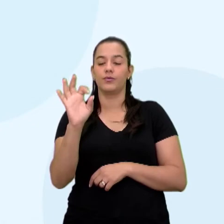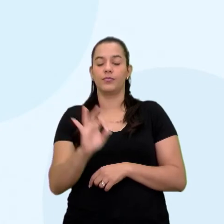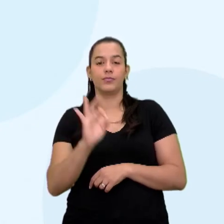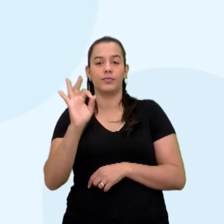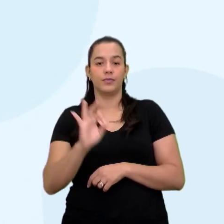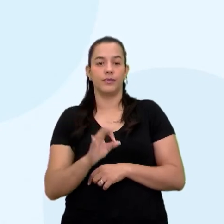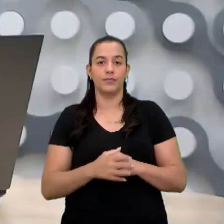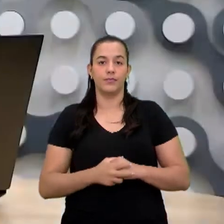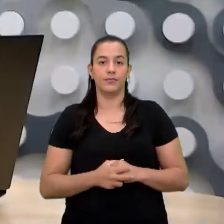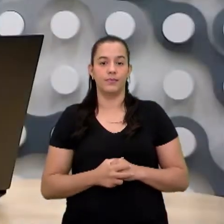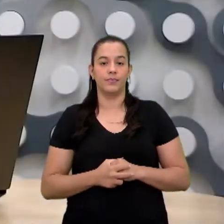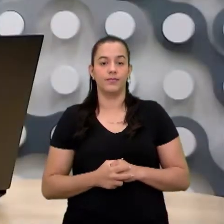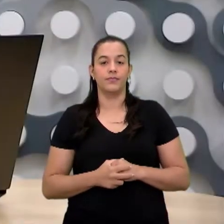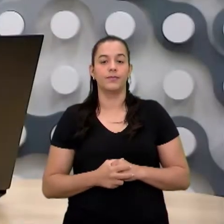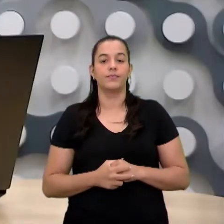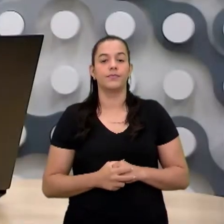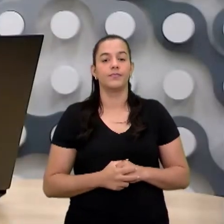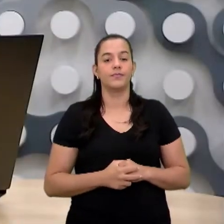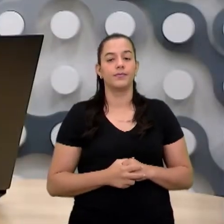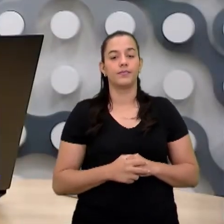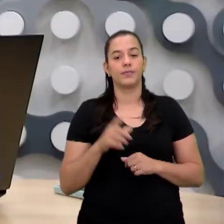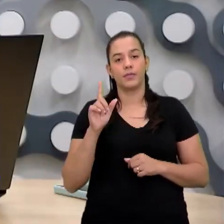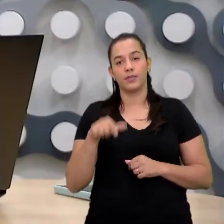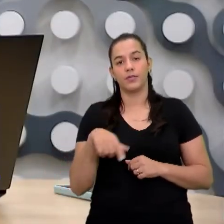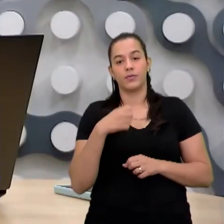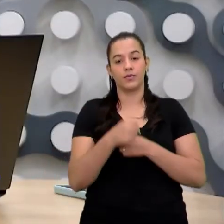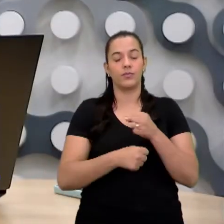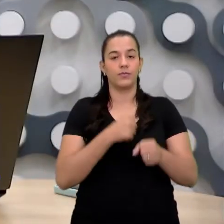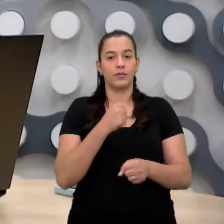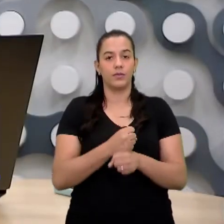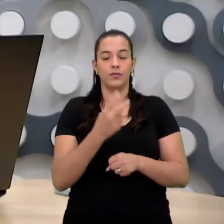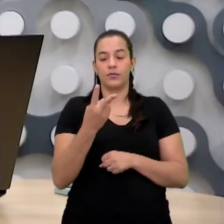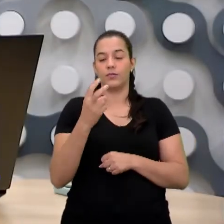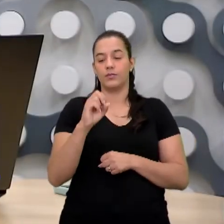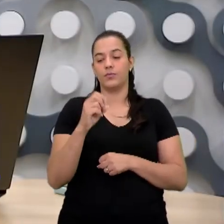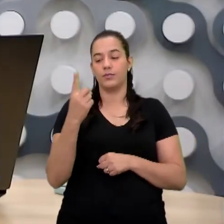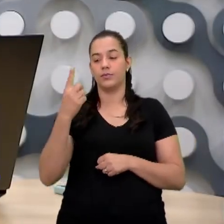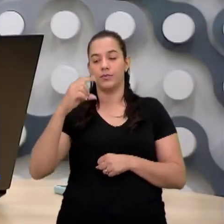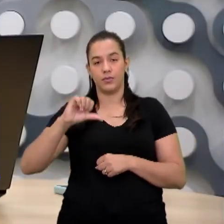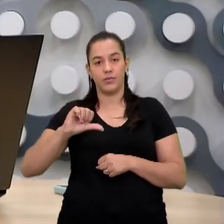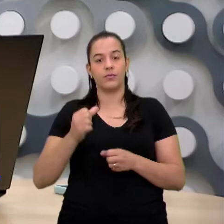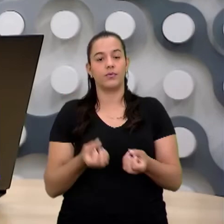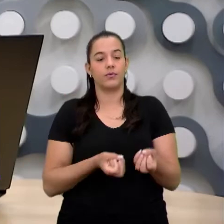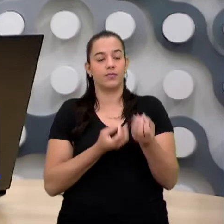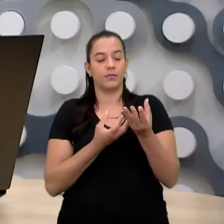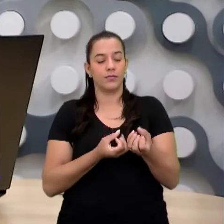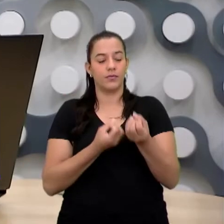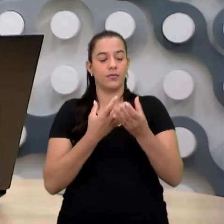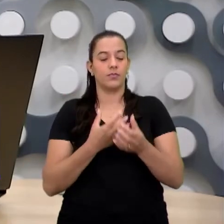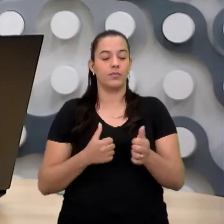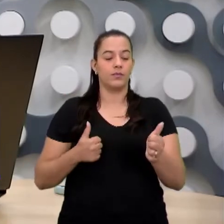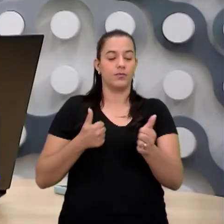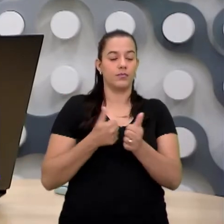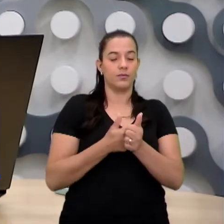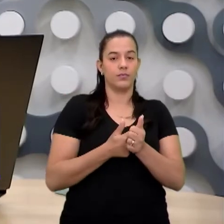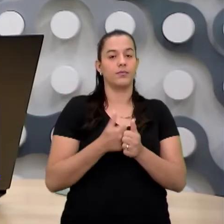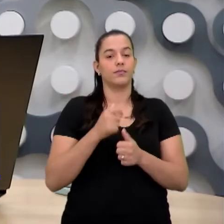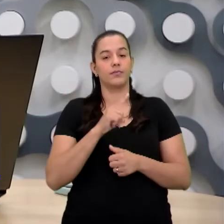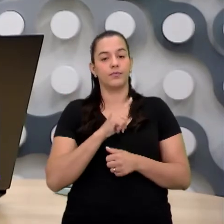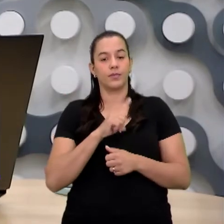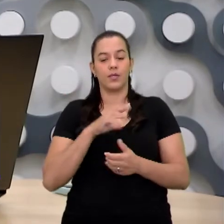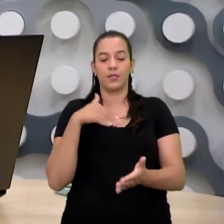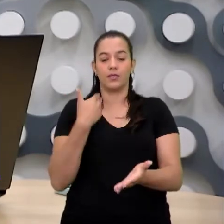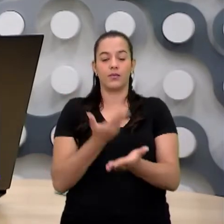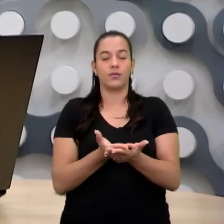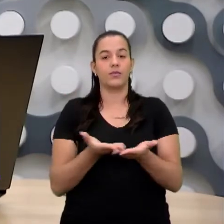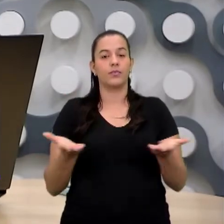28,78%. Então, nós estamos aí, né? Isso é de 2019, é dados recentes, né? Então, praticamente não modificou isso. Então, até hoje nós